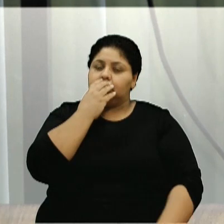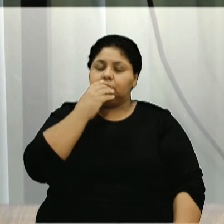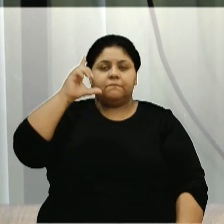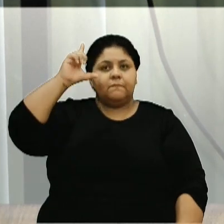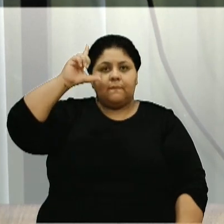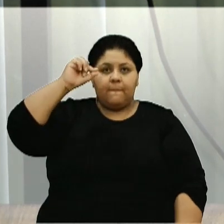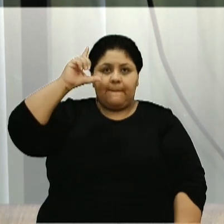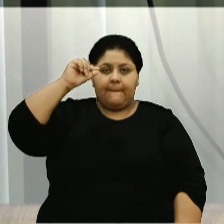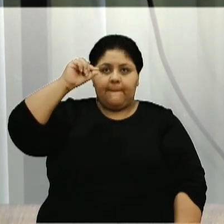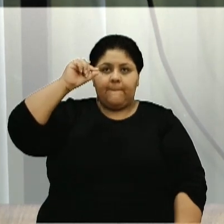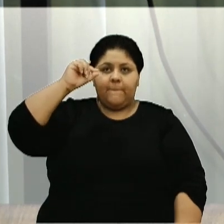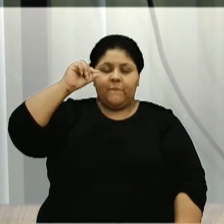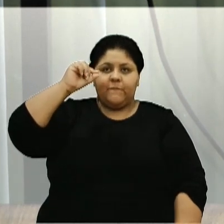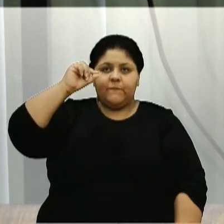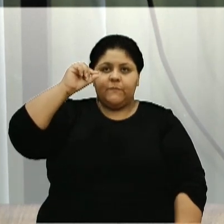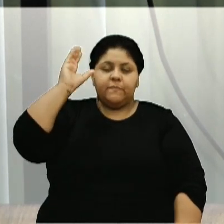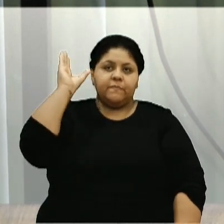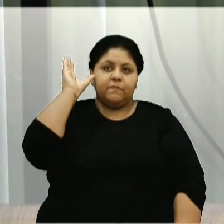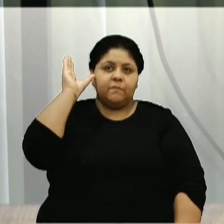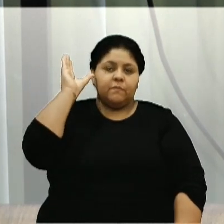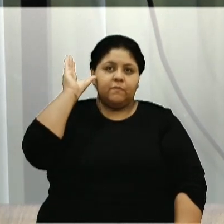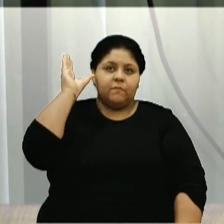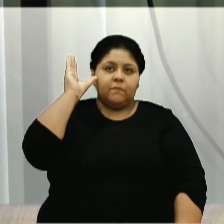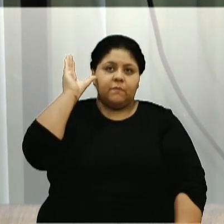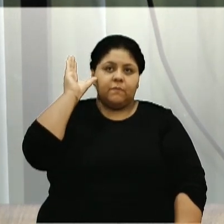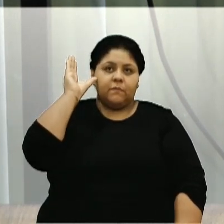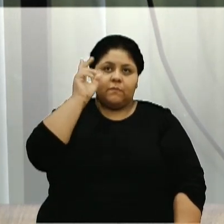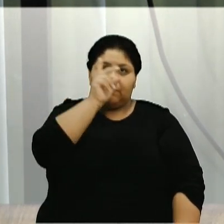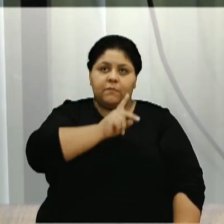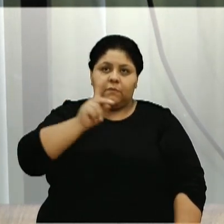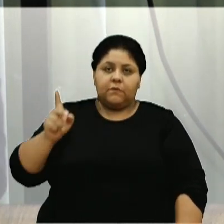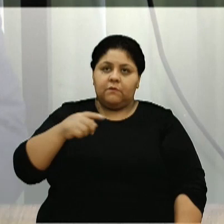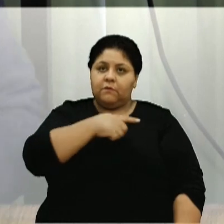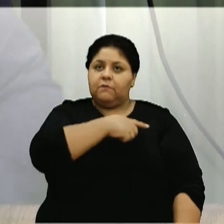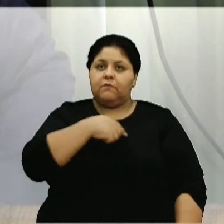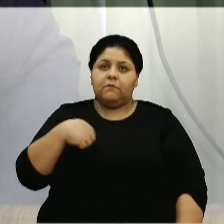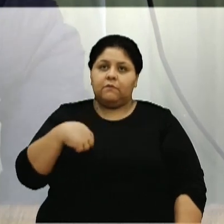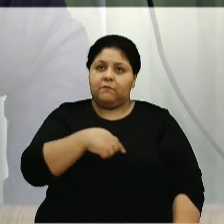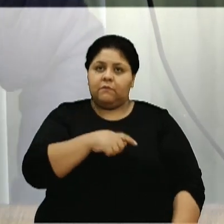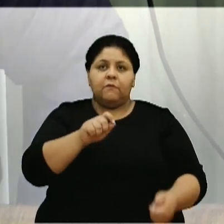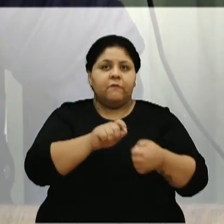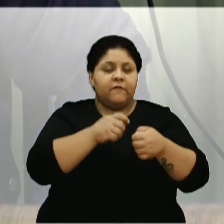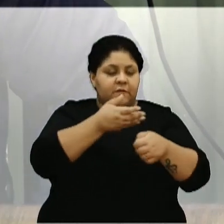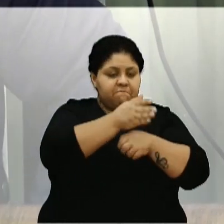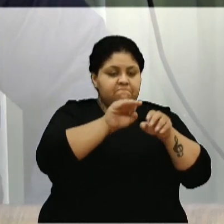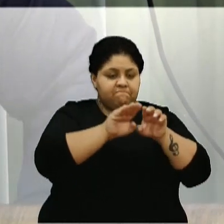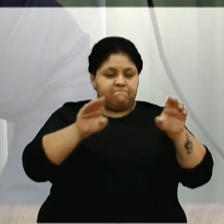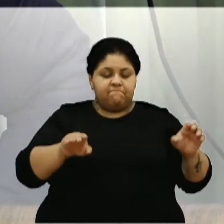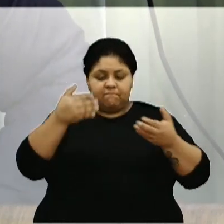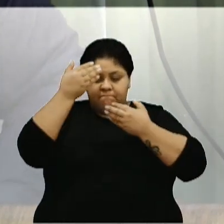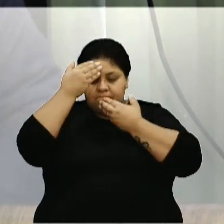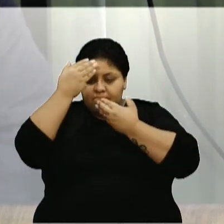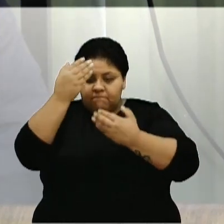Maurício Scalco, Olmir Cadori e vereador Ricardo Zanquin, que compõem a mesa, e agradeço de antemão